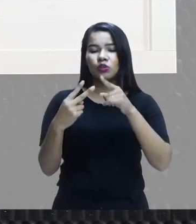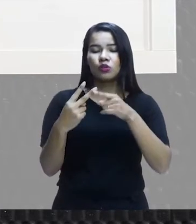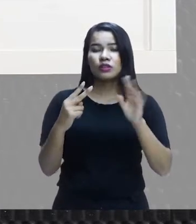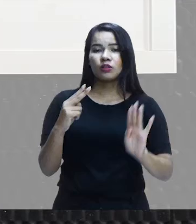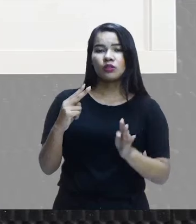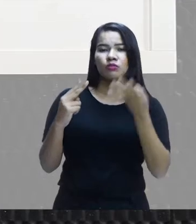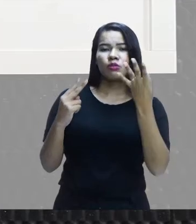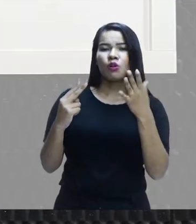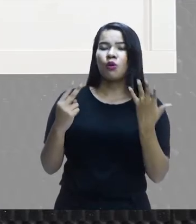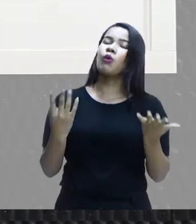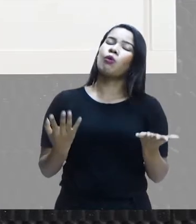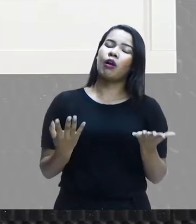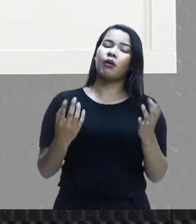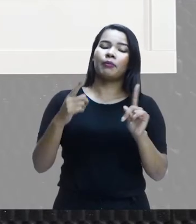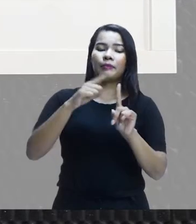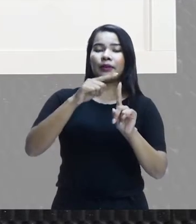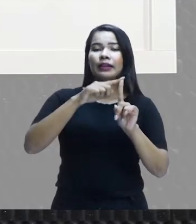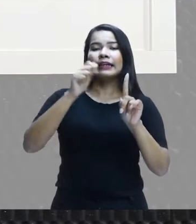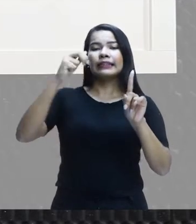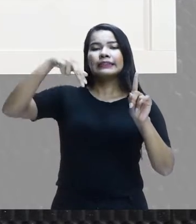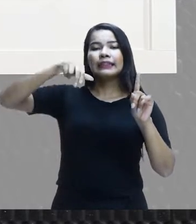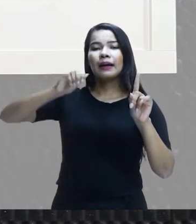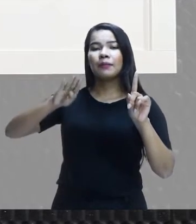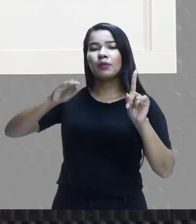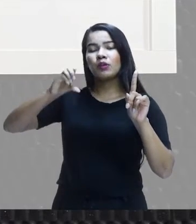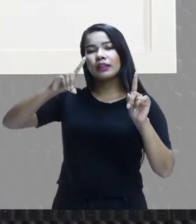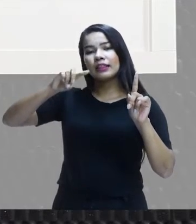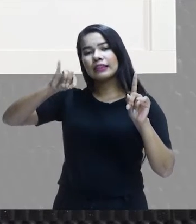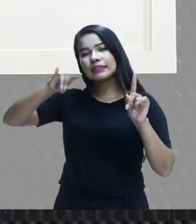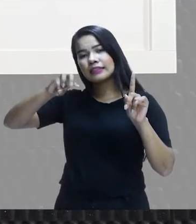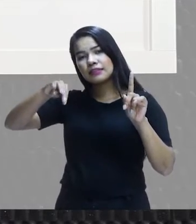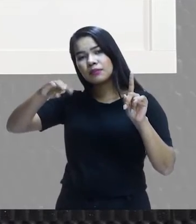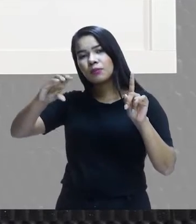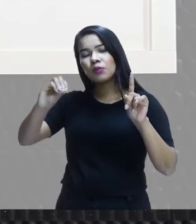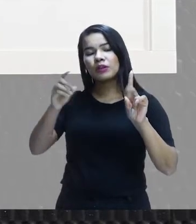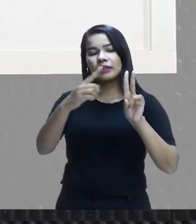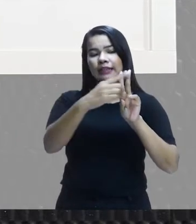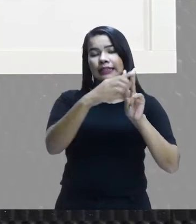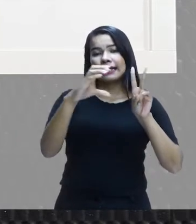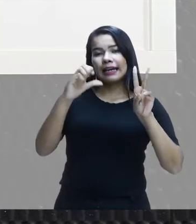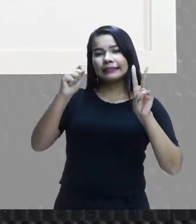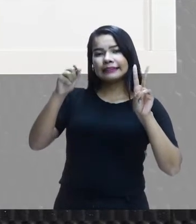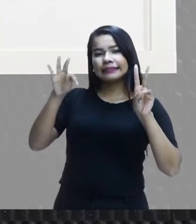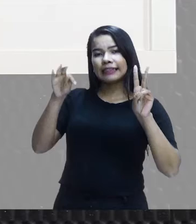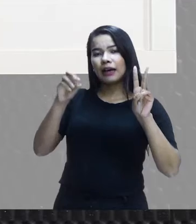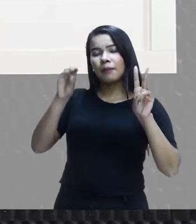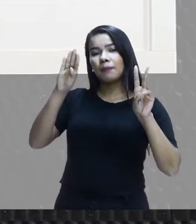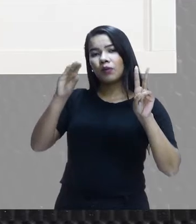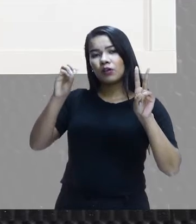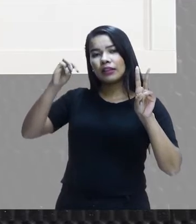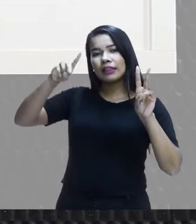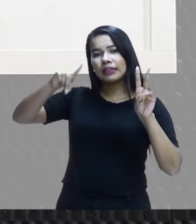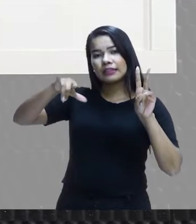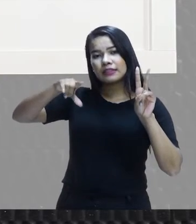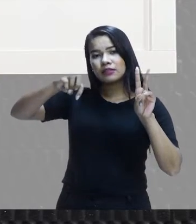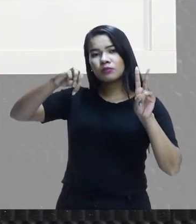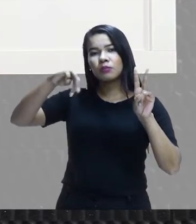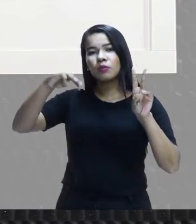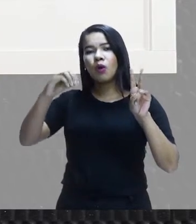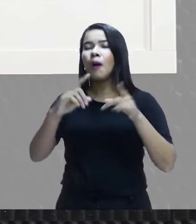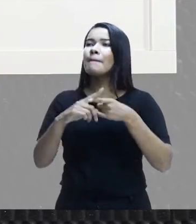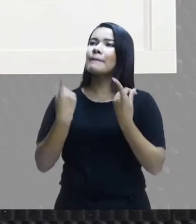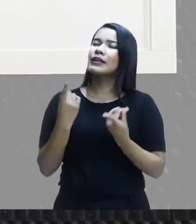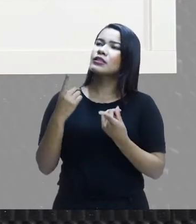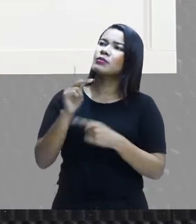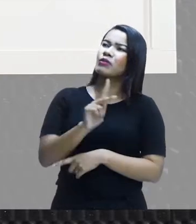O anabolismo e o catabolismo. E eles também, claro, eles realizam um processo osmótico. João Pedro, modo de